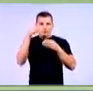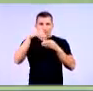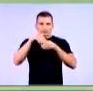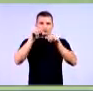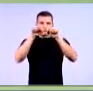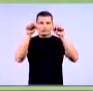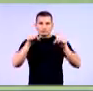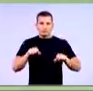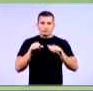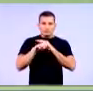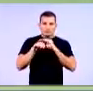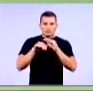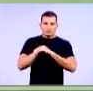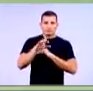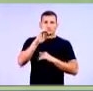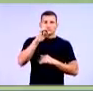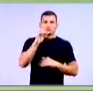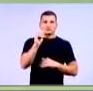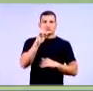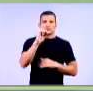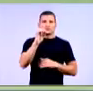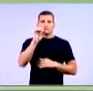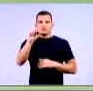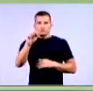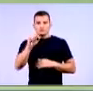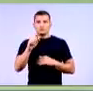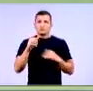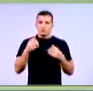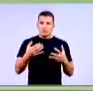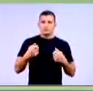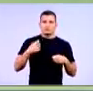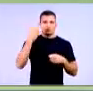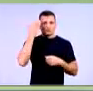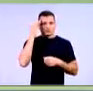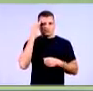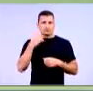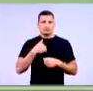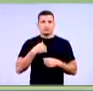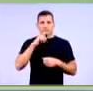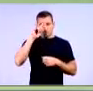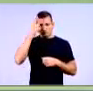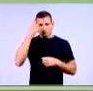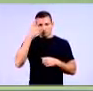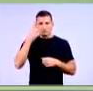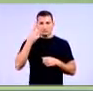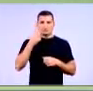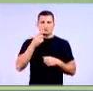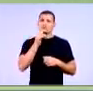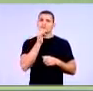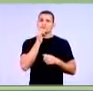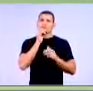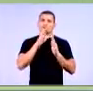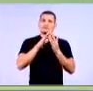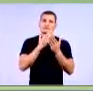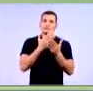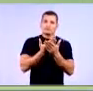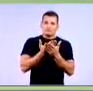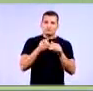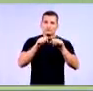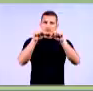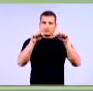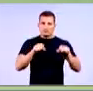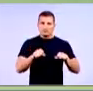iremos armazenar os dados. Então, a gente tem que compreender que eu vou criar uma entidade, no caso de um sistema escolar, uma entidade